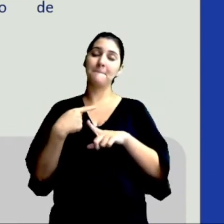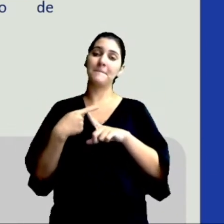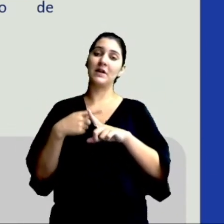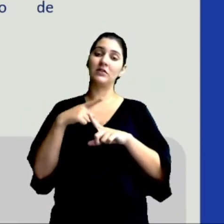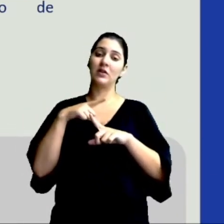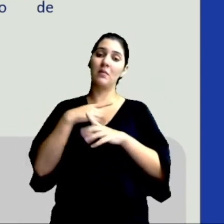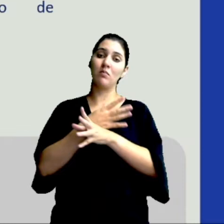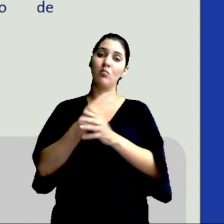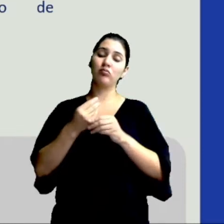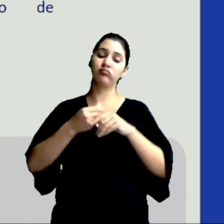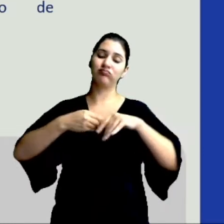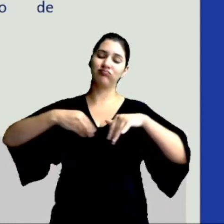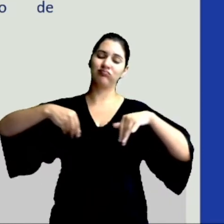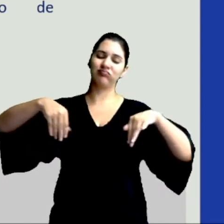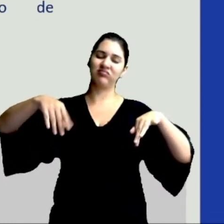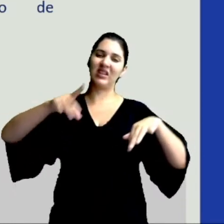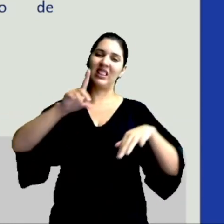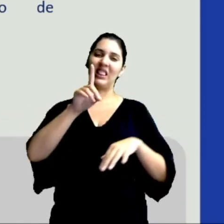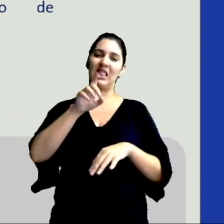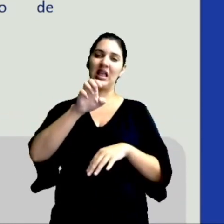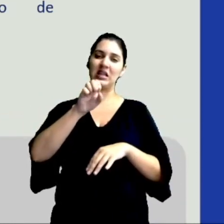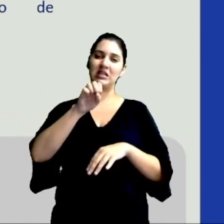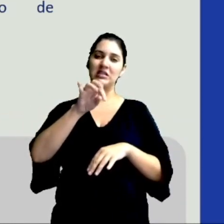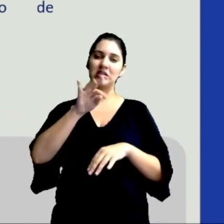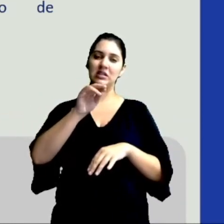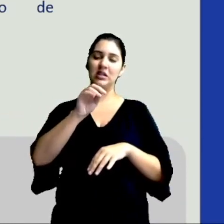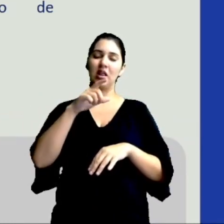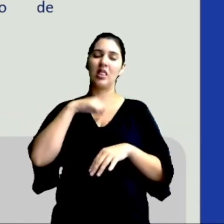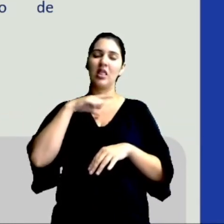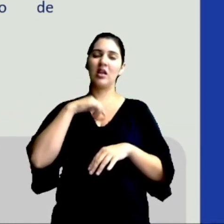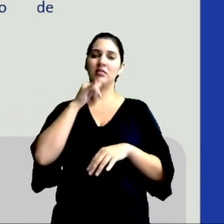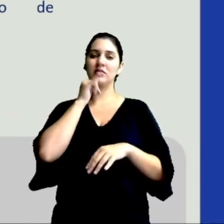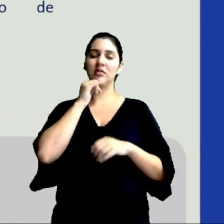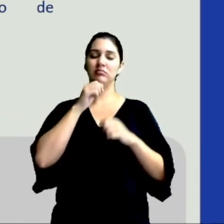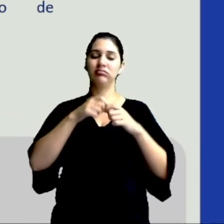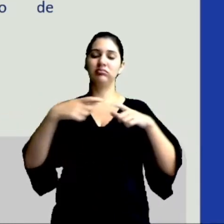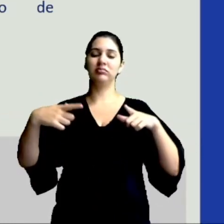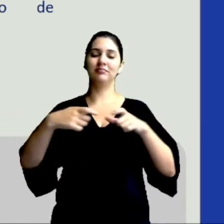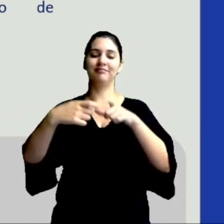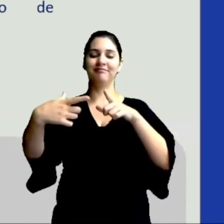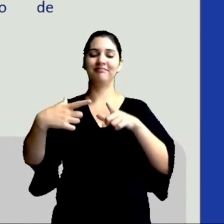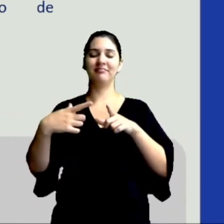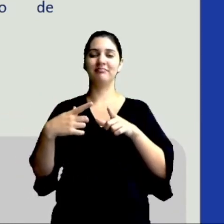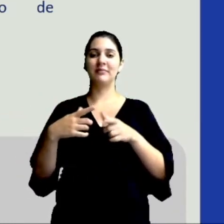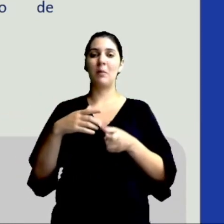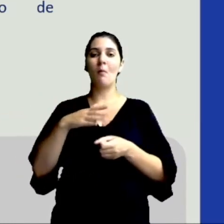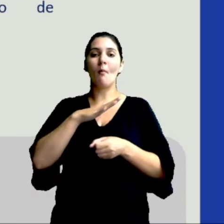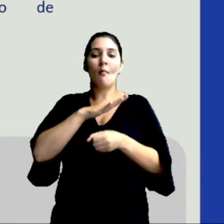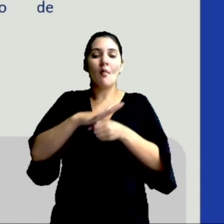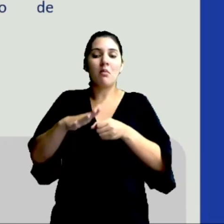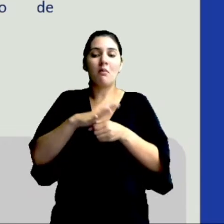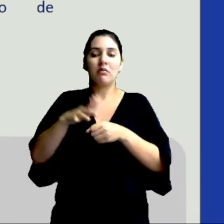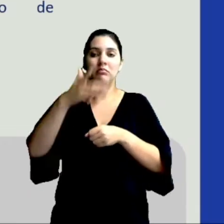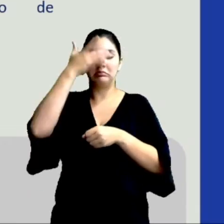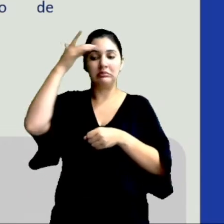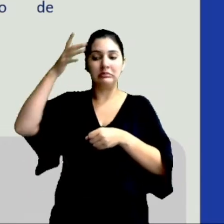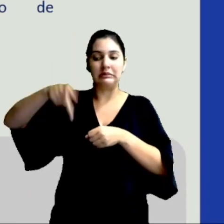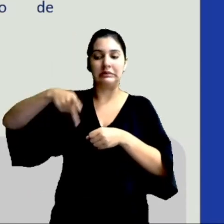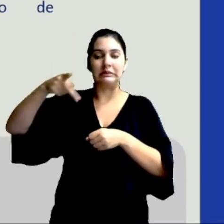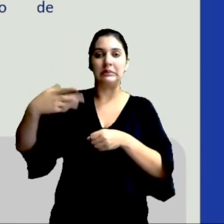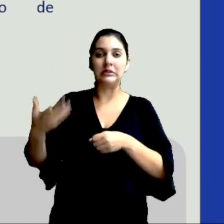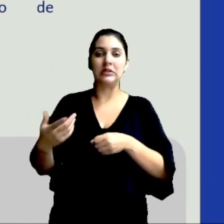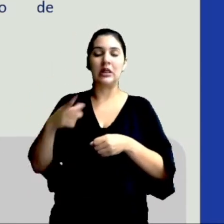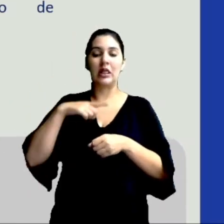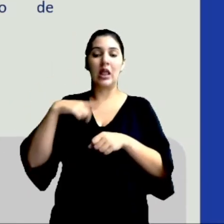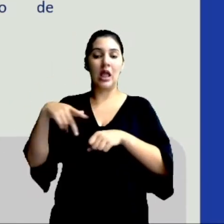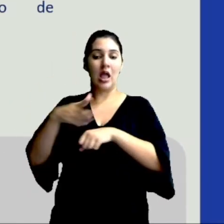muitos desertos, então ela vai ter grandes áreas, grandes vazios, né, demográficos. E alguns países também que